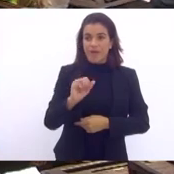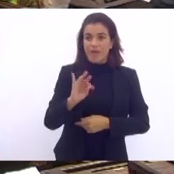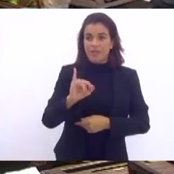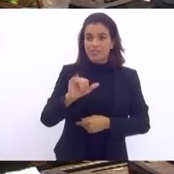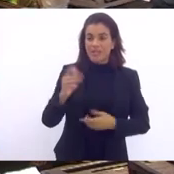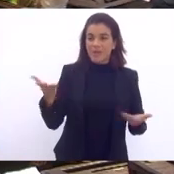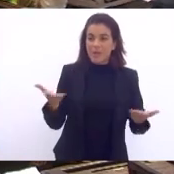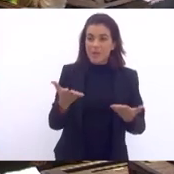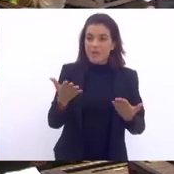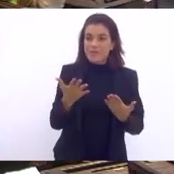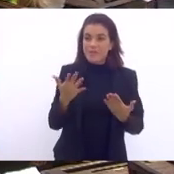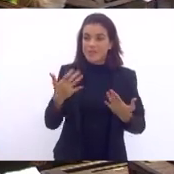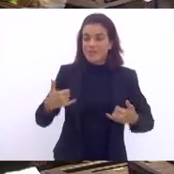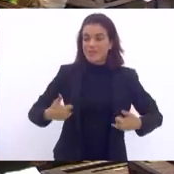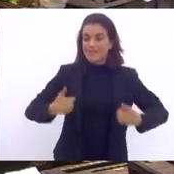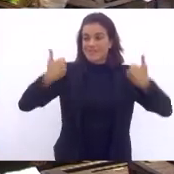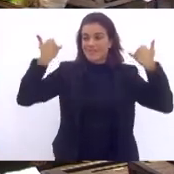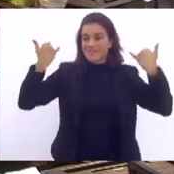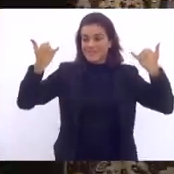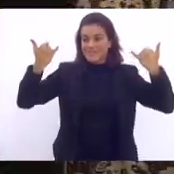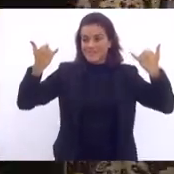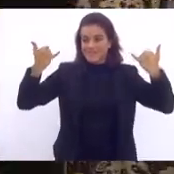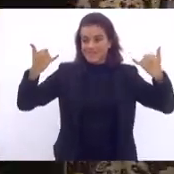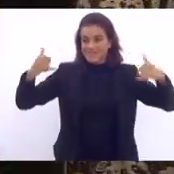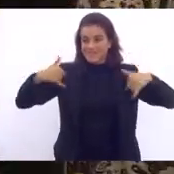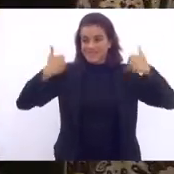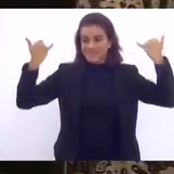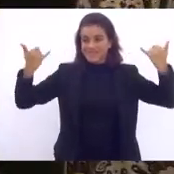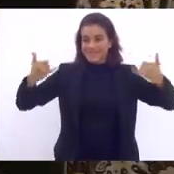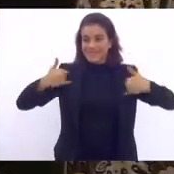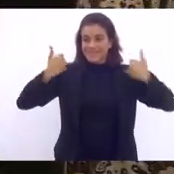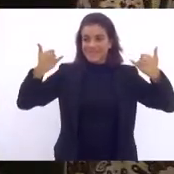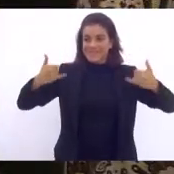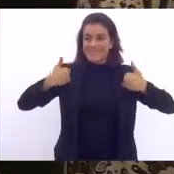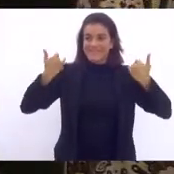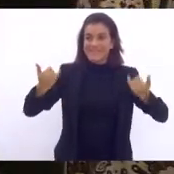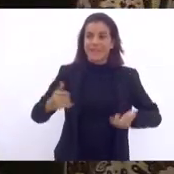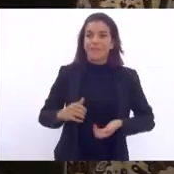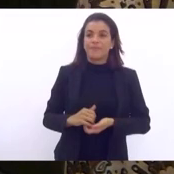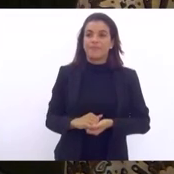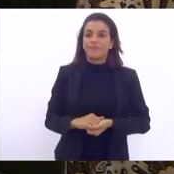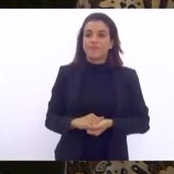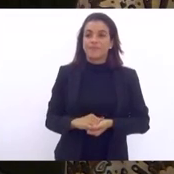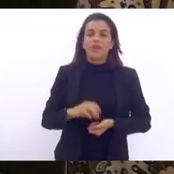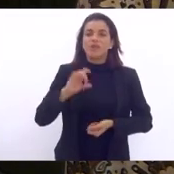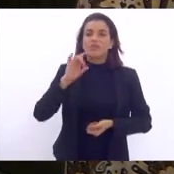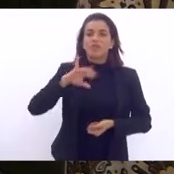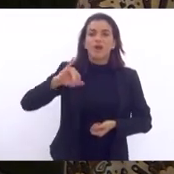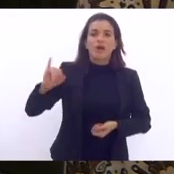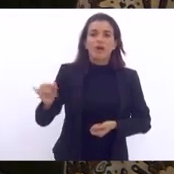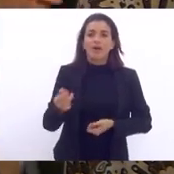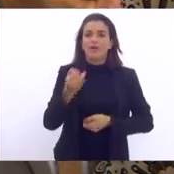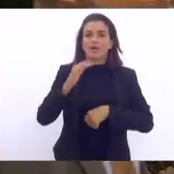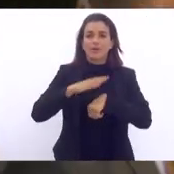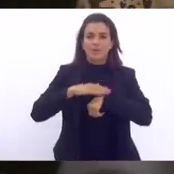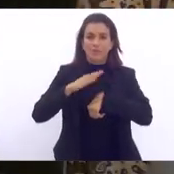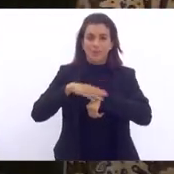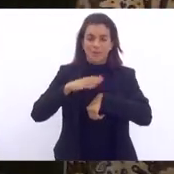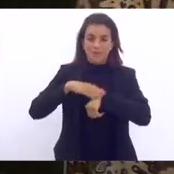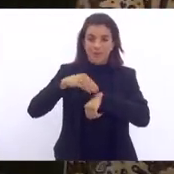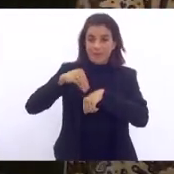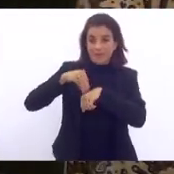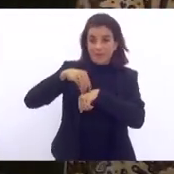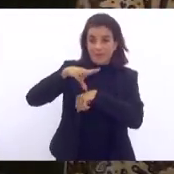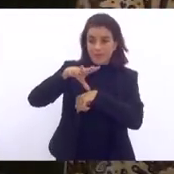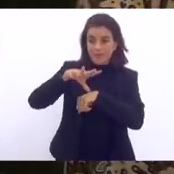presidente, eu vou aproveitar o ensejo apenas para a gente fazer um registro aqui. Da mesma maneira como